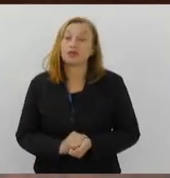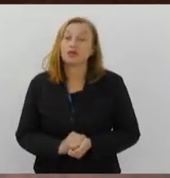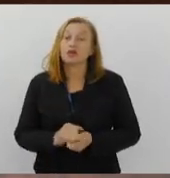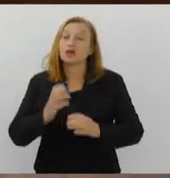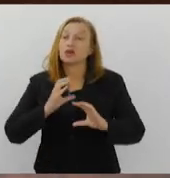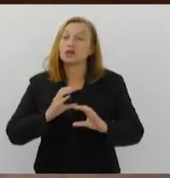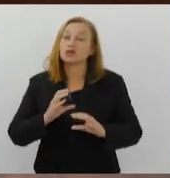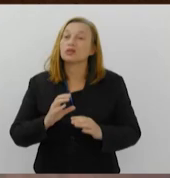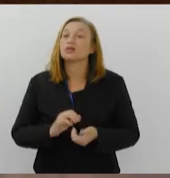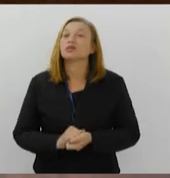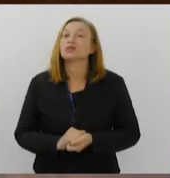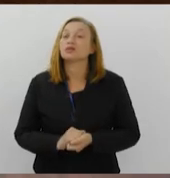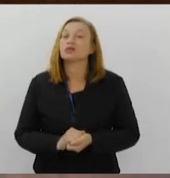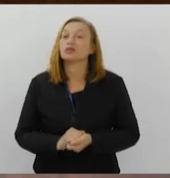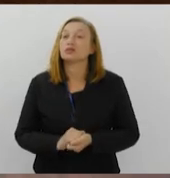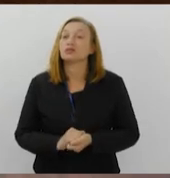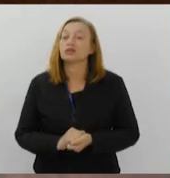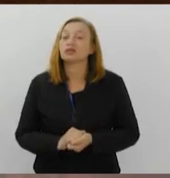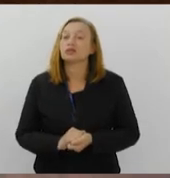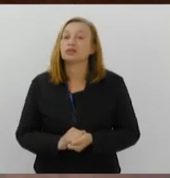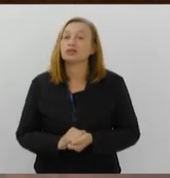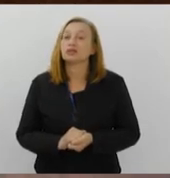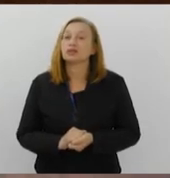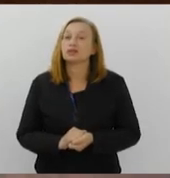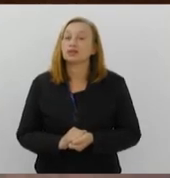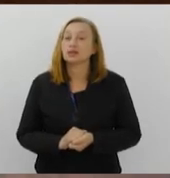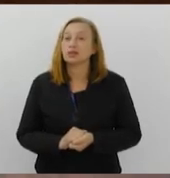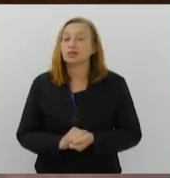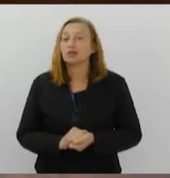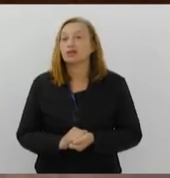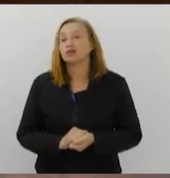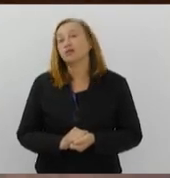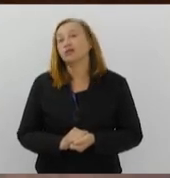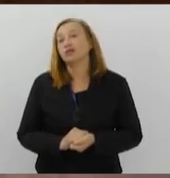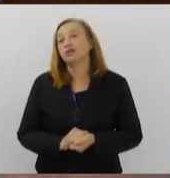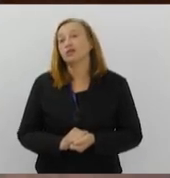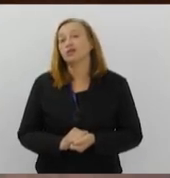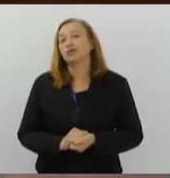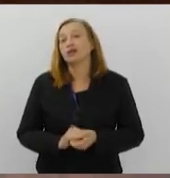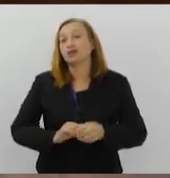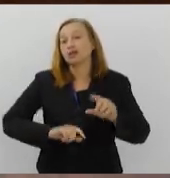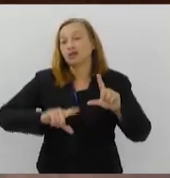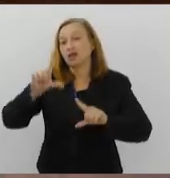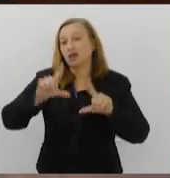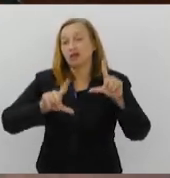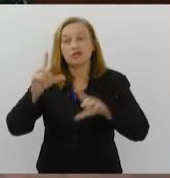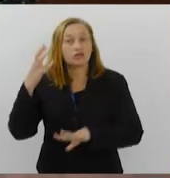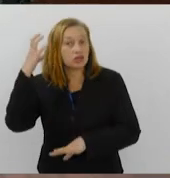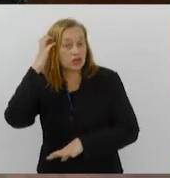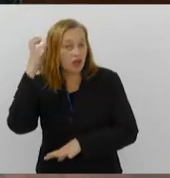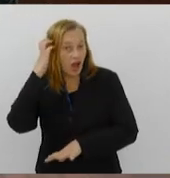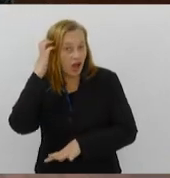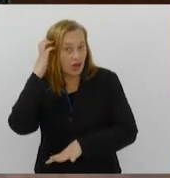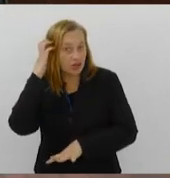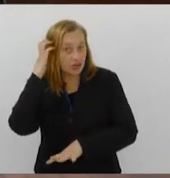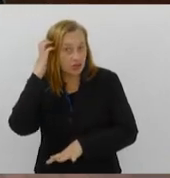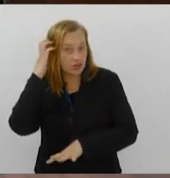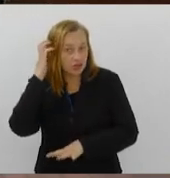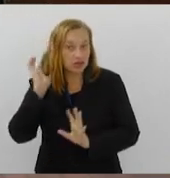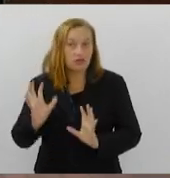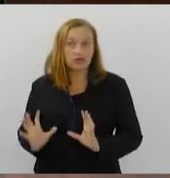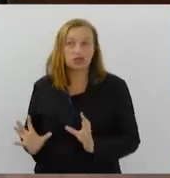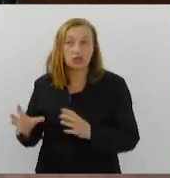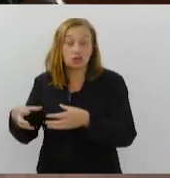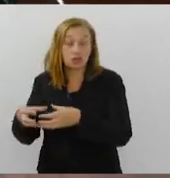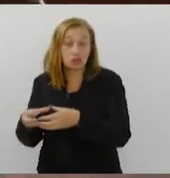meios midiáticos e de espectração de opinião independentes, especialmente rádios e TVs